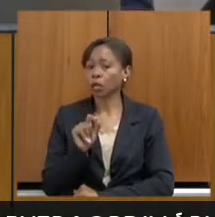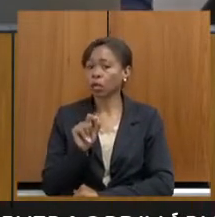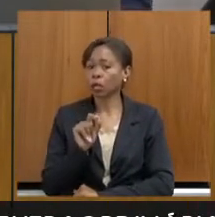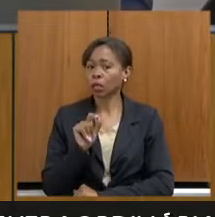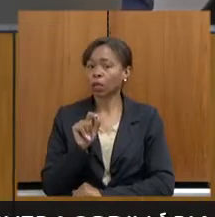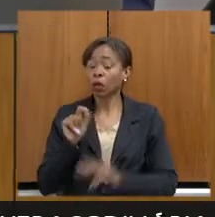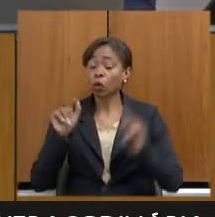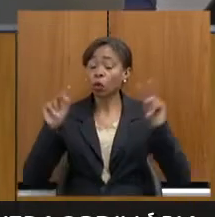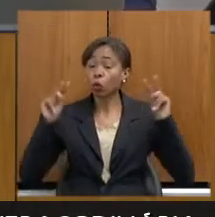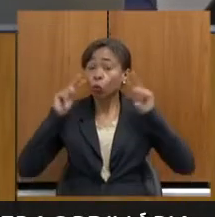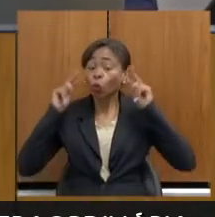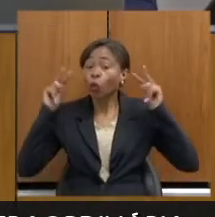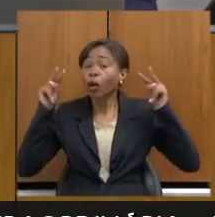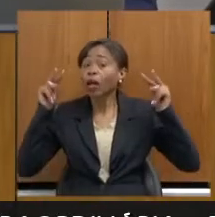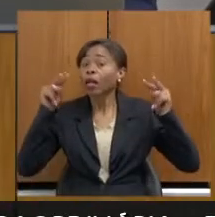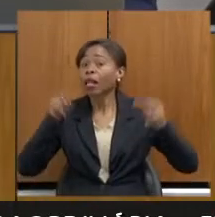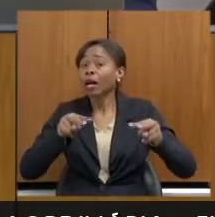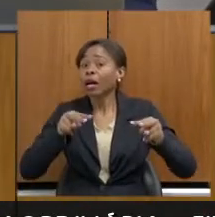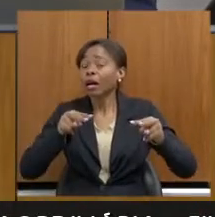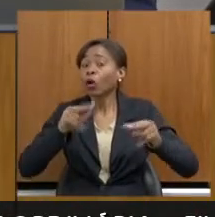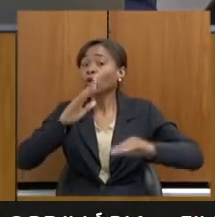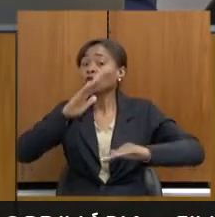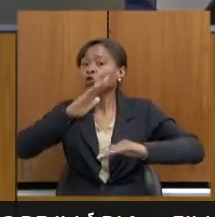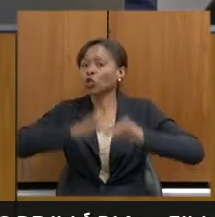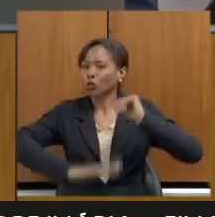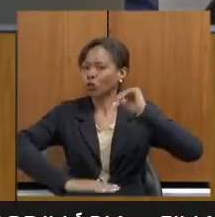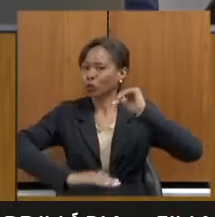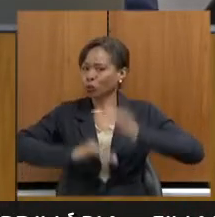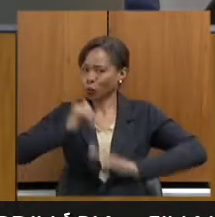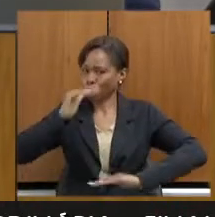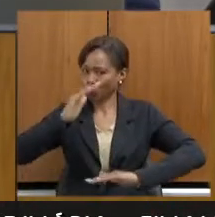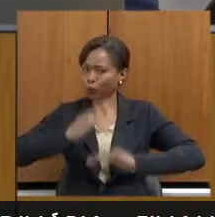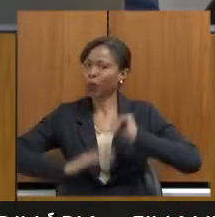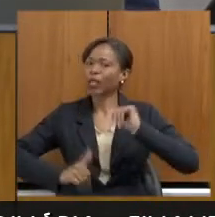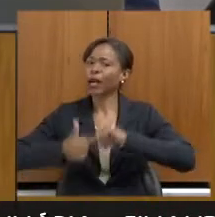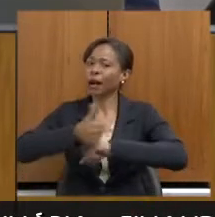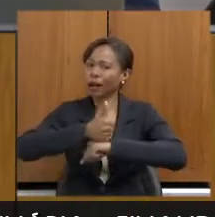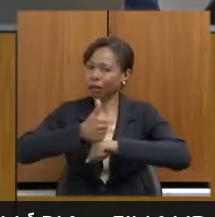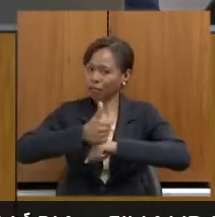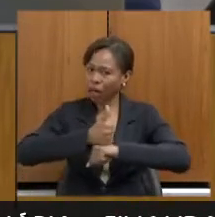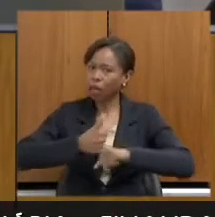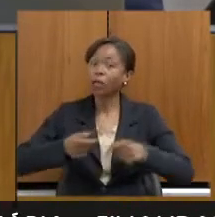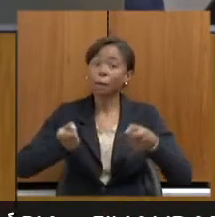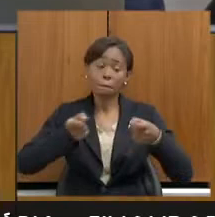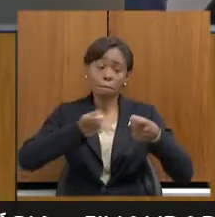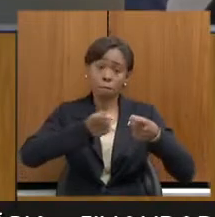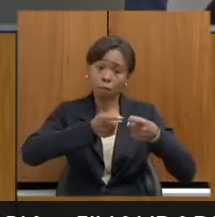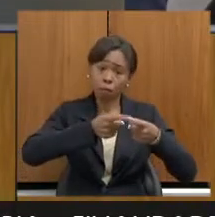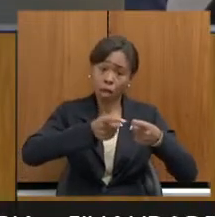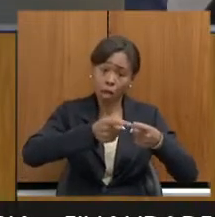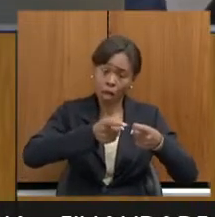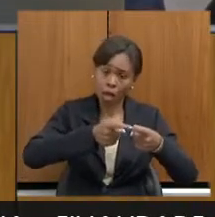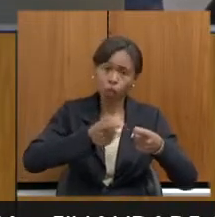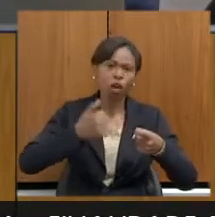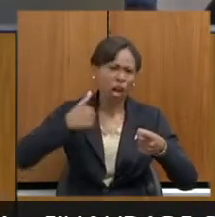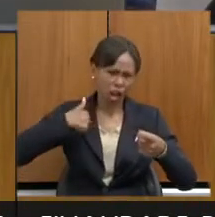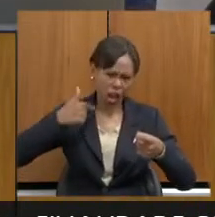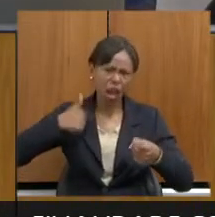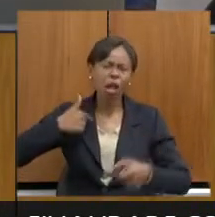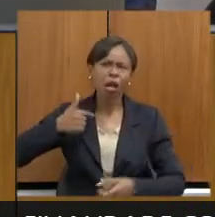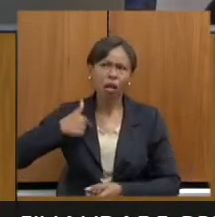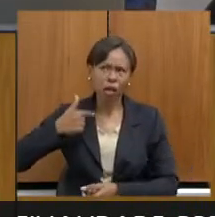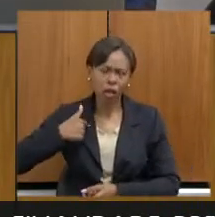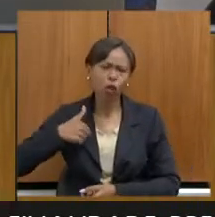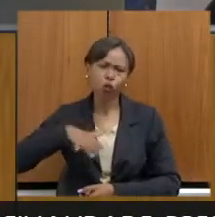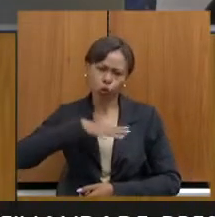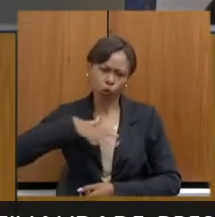olhar para quem tá lá na ponta do sistema trabalhando não só os médicos e outro médico eu sou oriundo da Secretaria